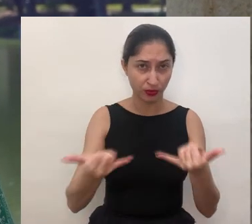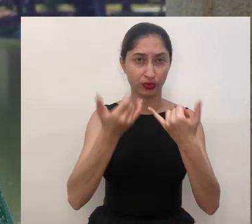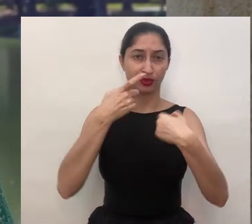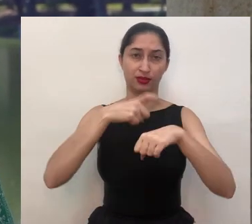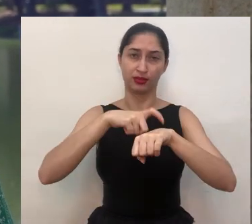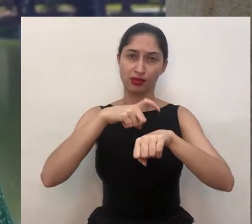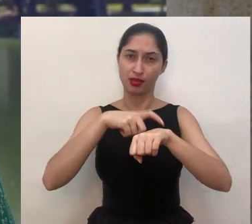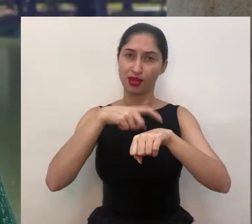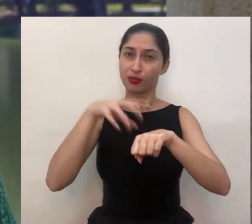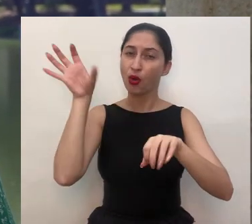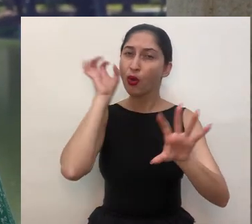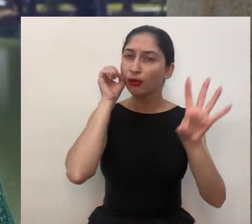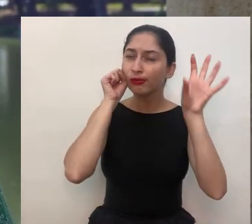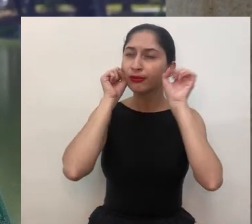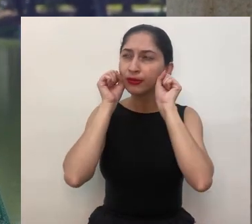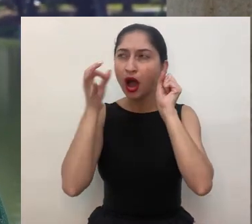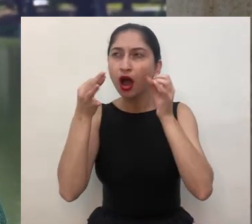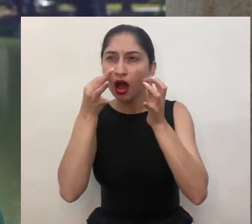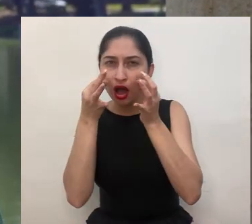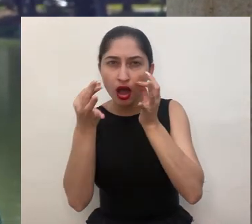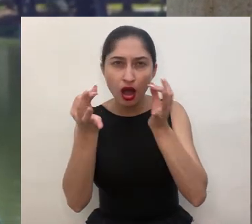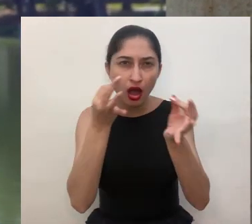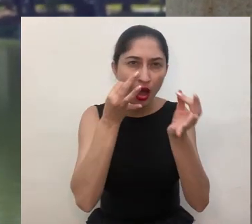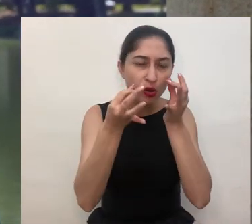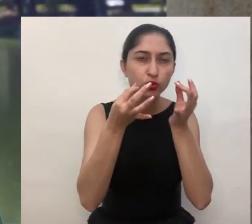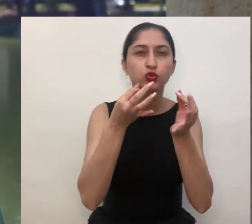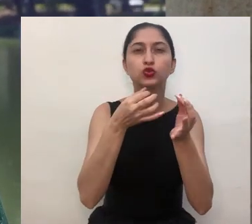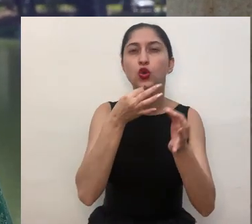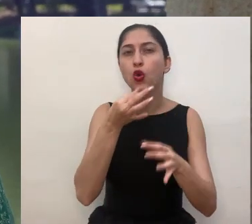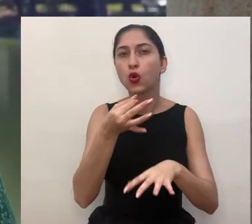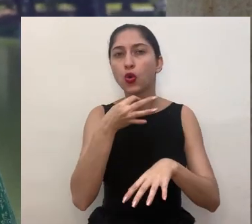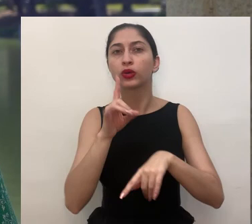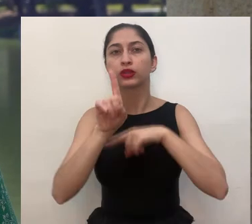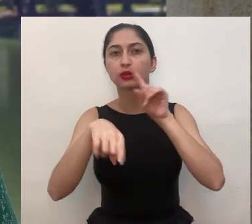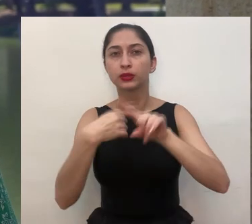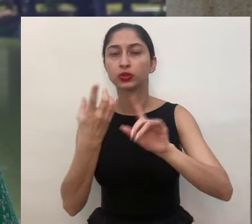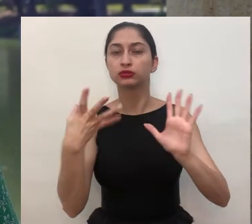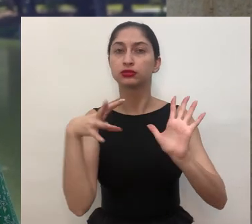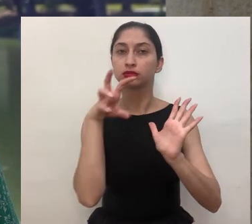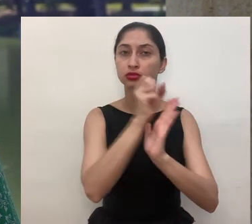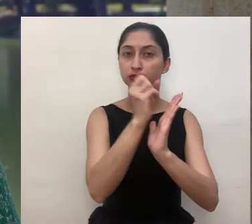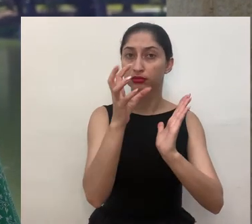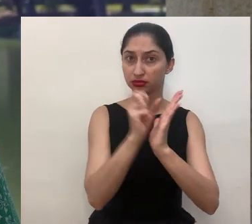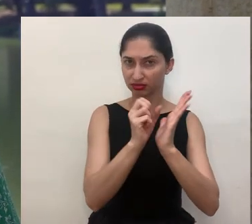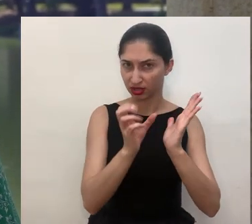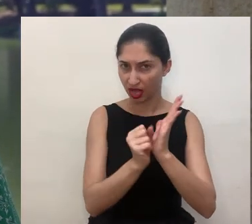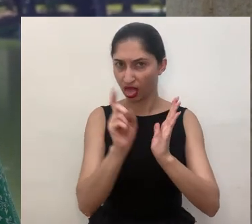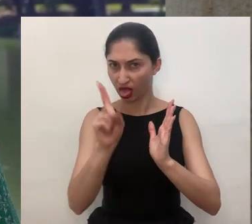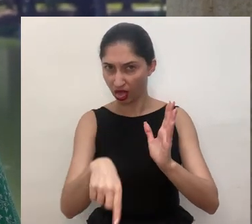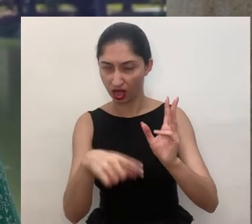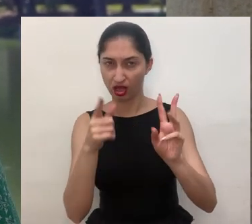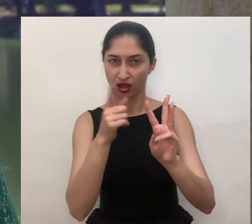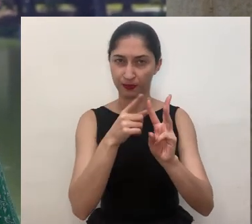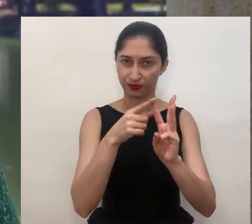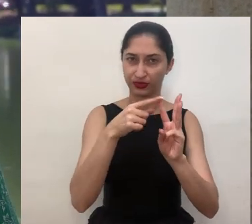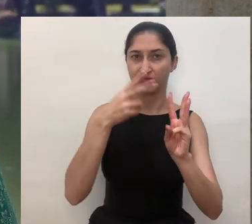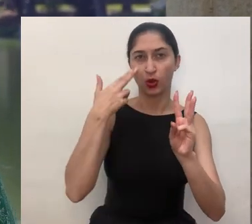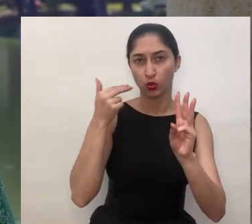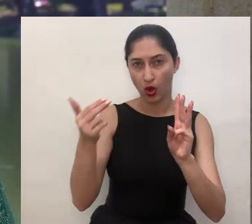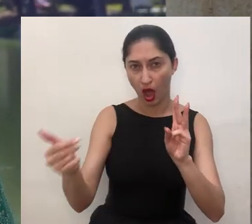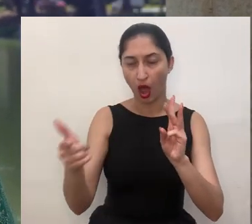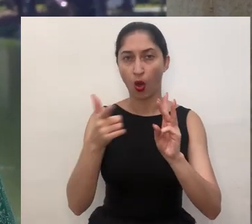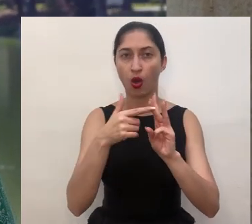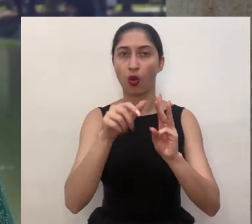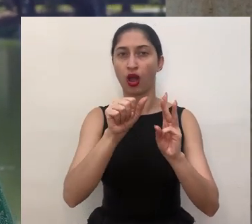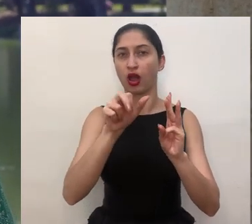um atenciosamente e depois tente classificá-los. Você acha que esses sons são naturais, são artificiais?